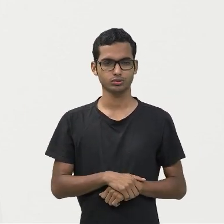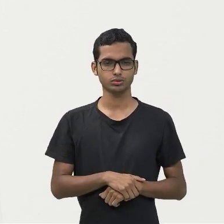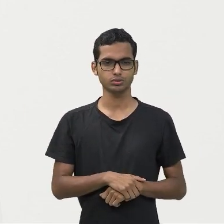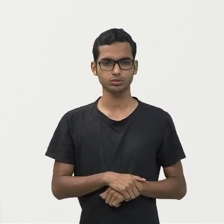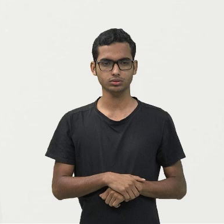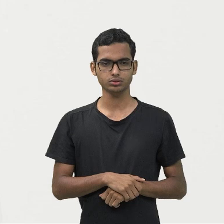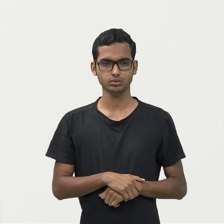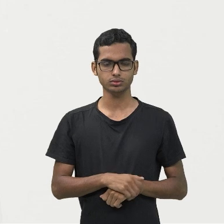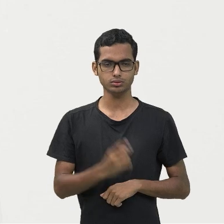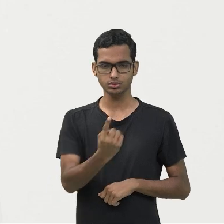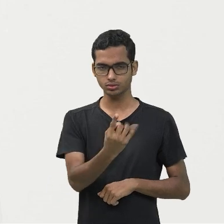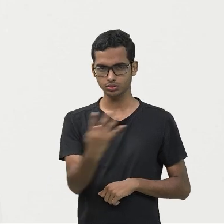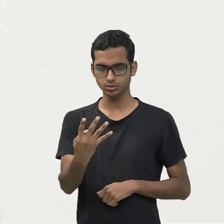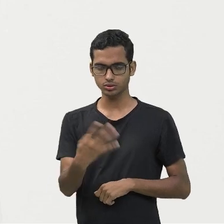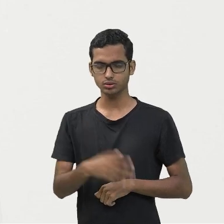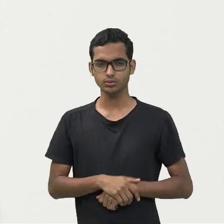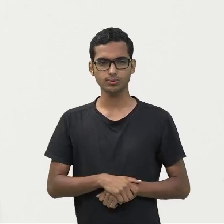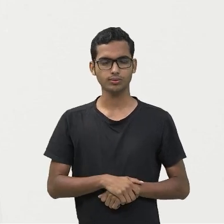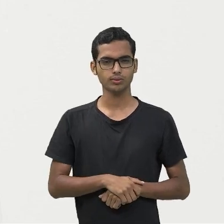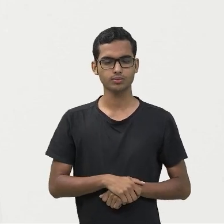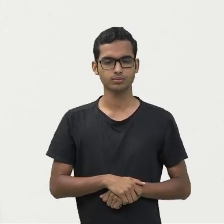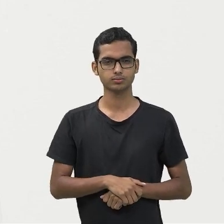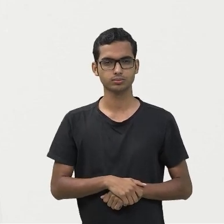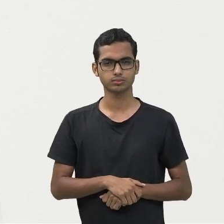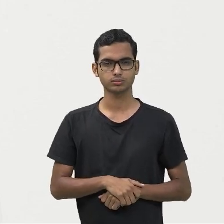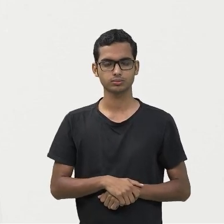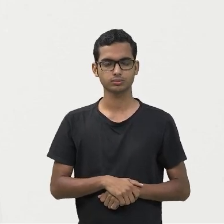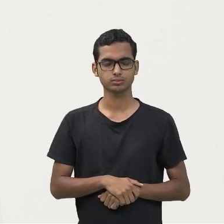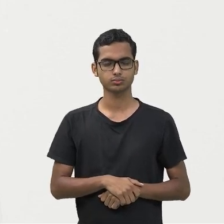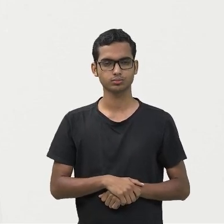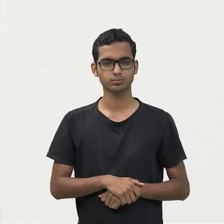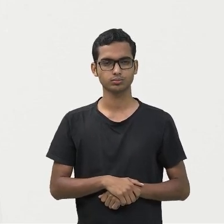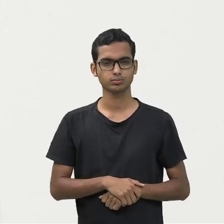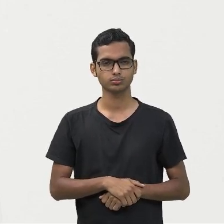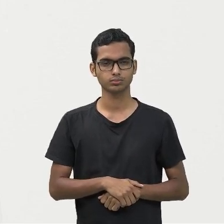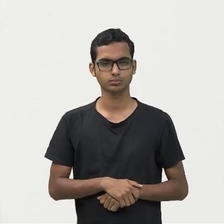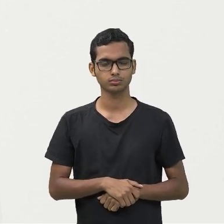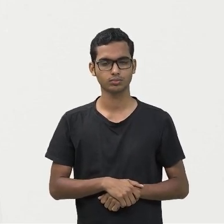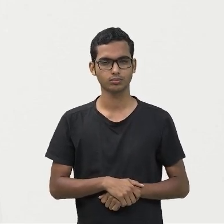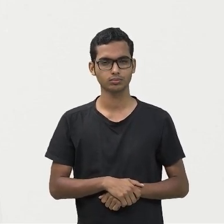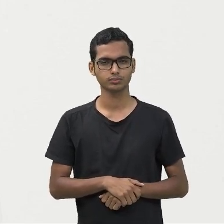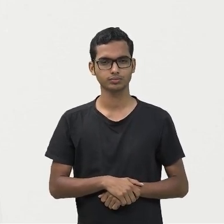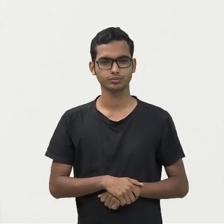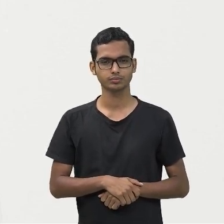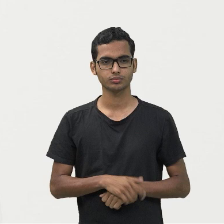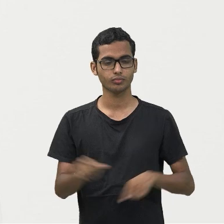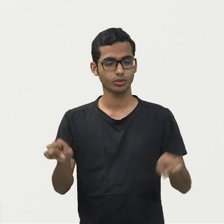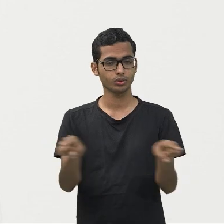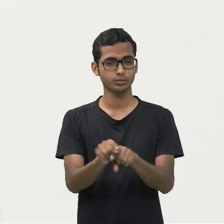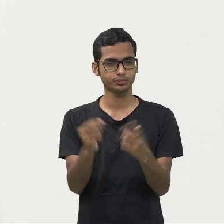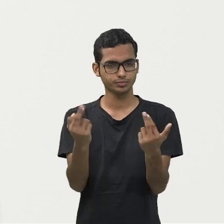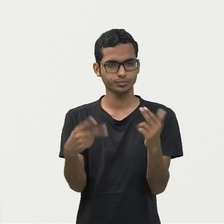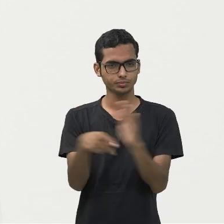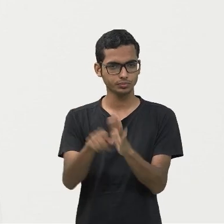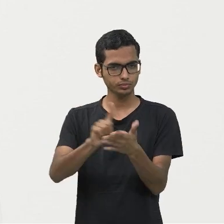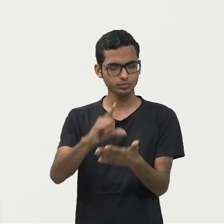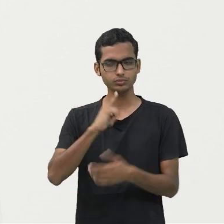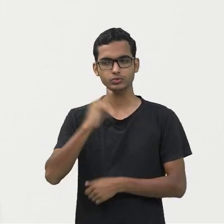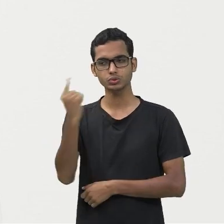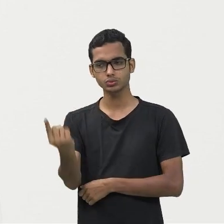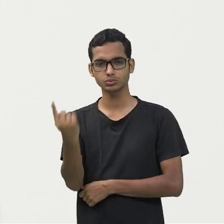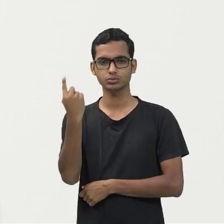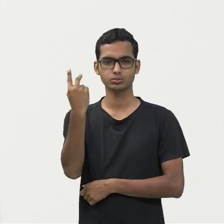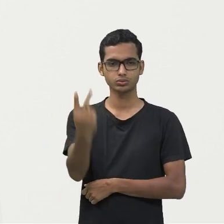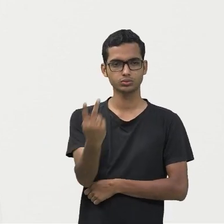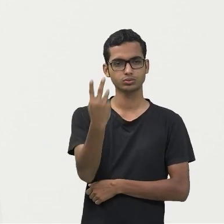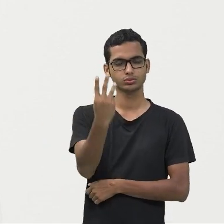será 14. É exatamente o que a gente fez ali, né, com 1, com 4, com